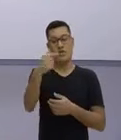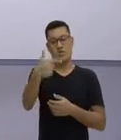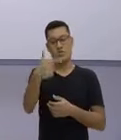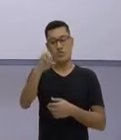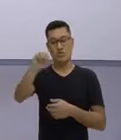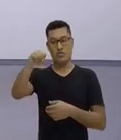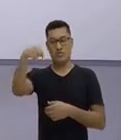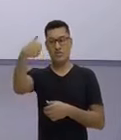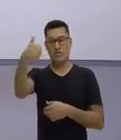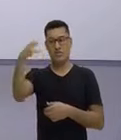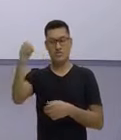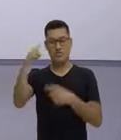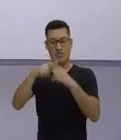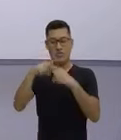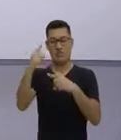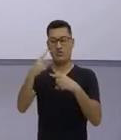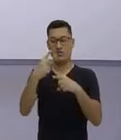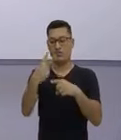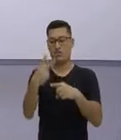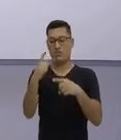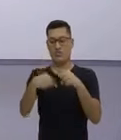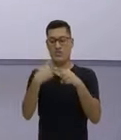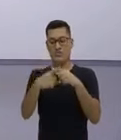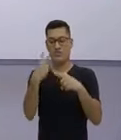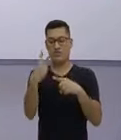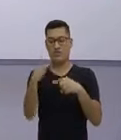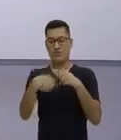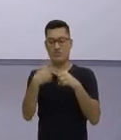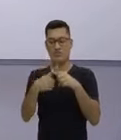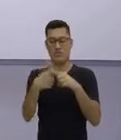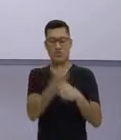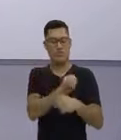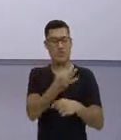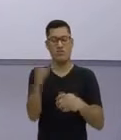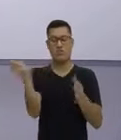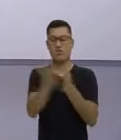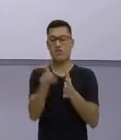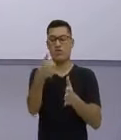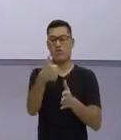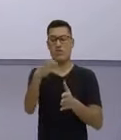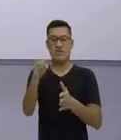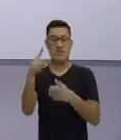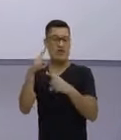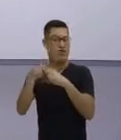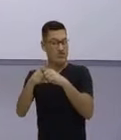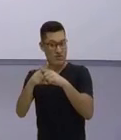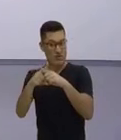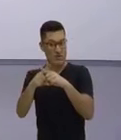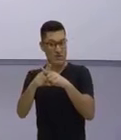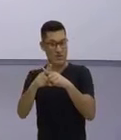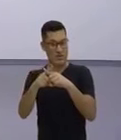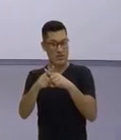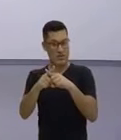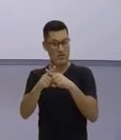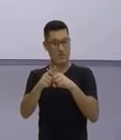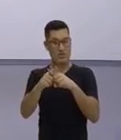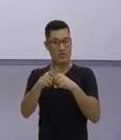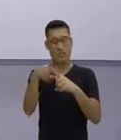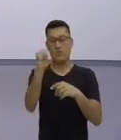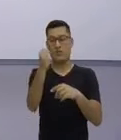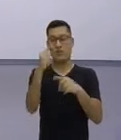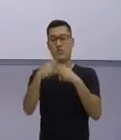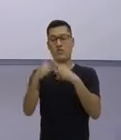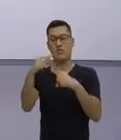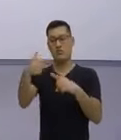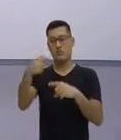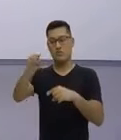2 vezes 2 vezes 2. Quantas vezes, Fernando? 10 vezes. Lembra lá que a ideia de potência, né, o expoente que está lá em